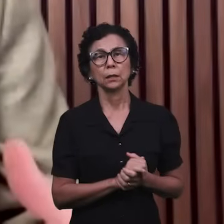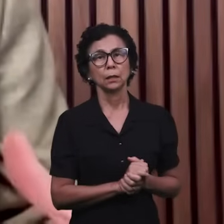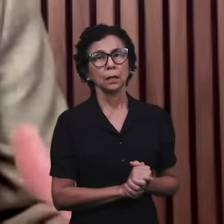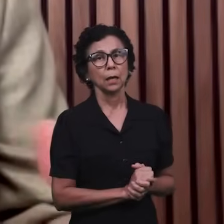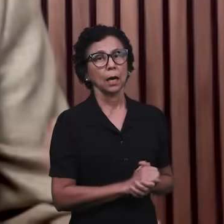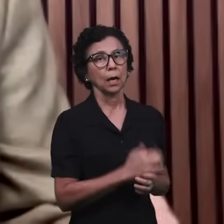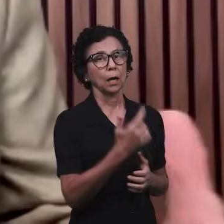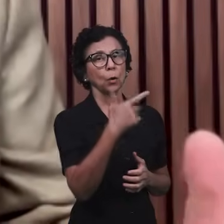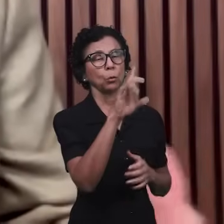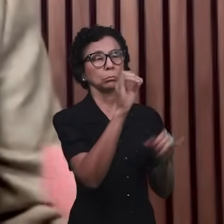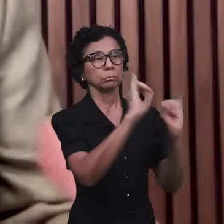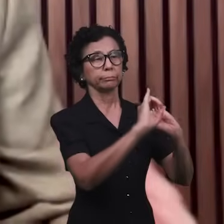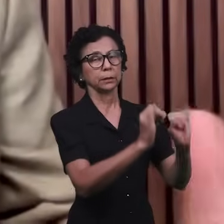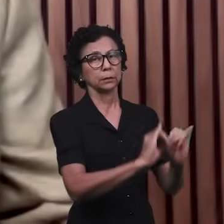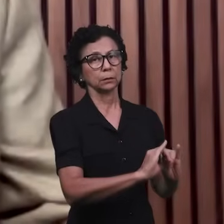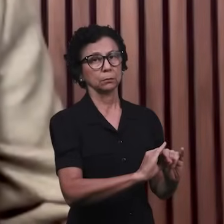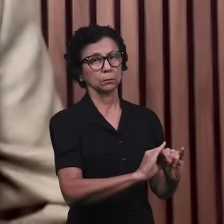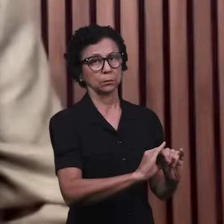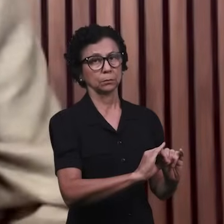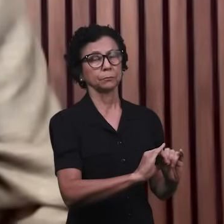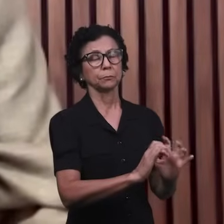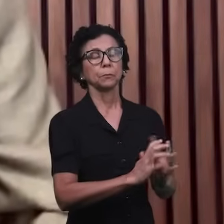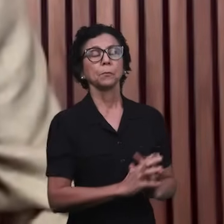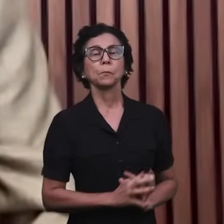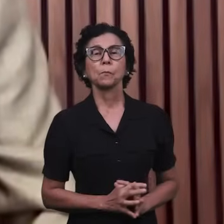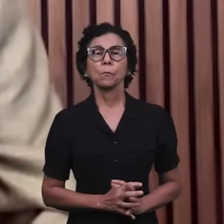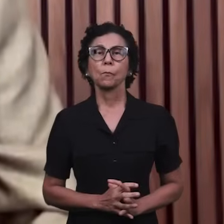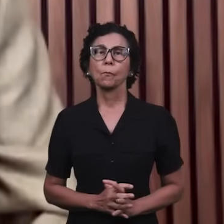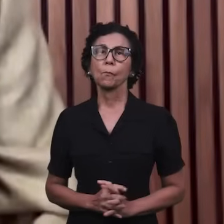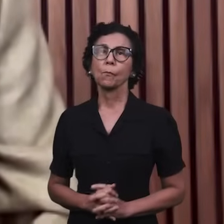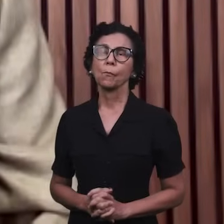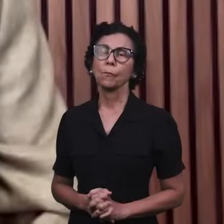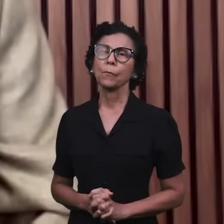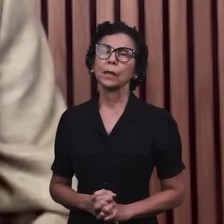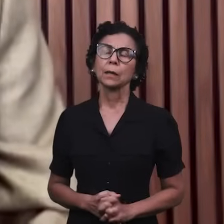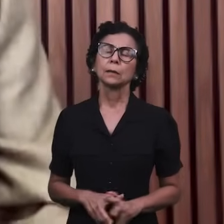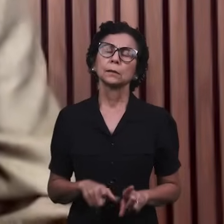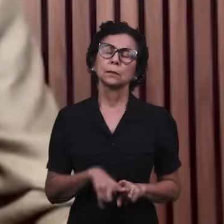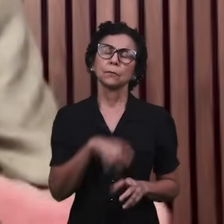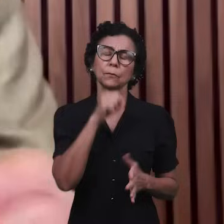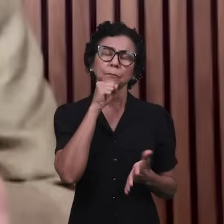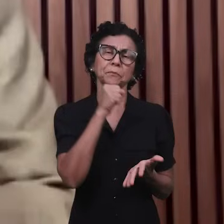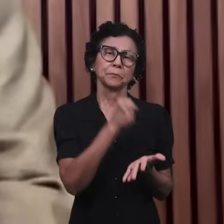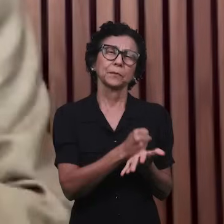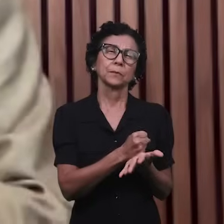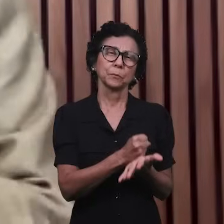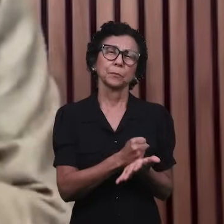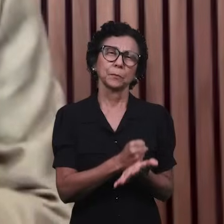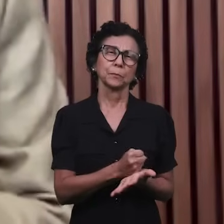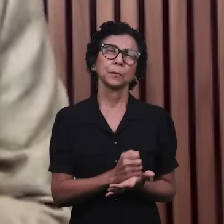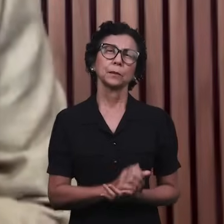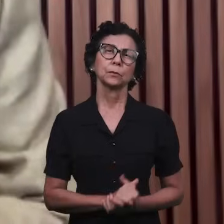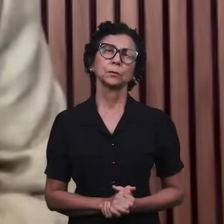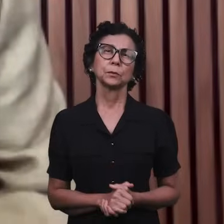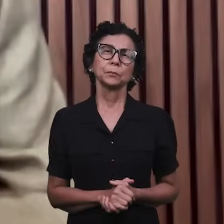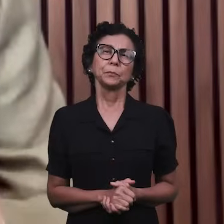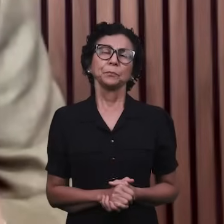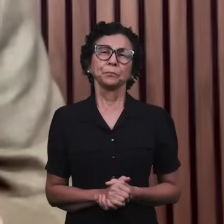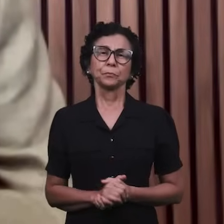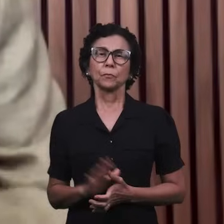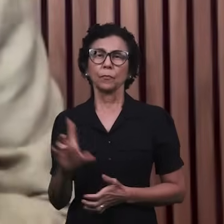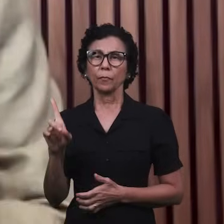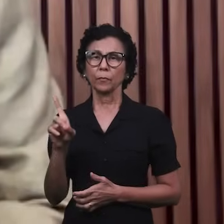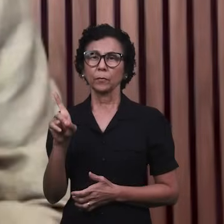menção do paganismo, da adoração aos deuses pagãos. E desde o do Antigo Testamento, né, que